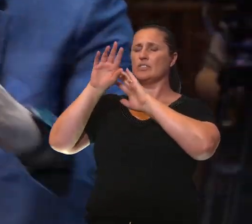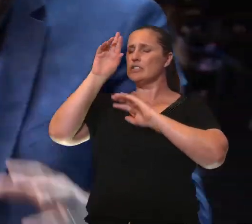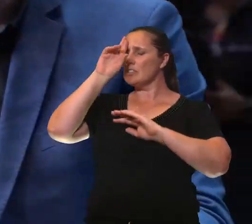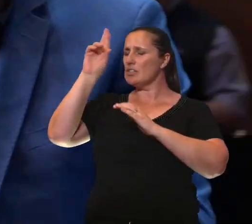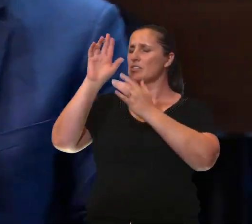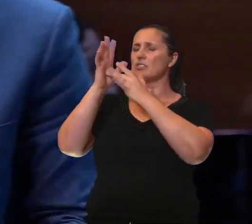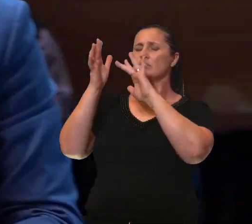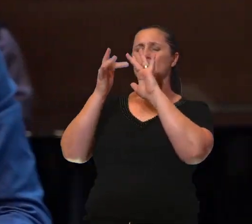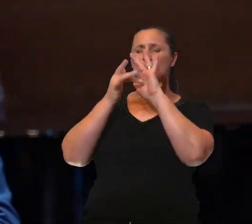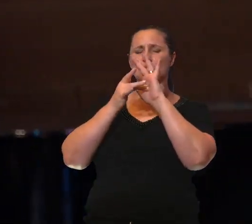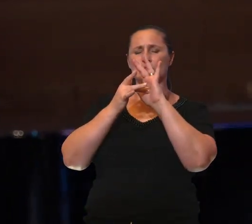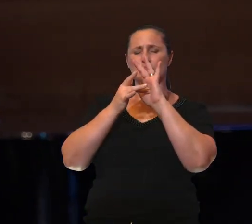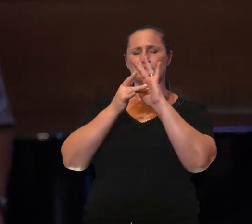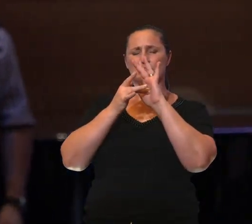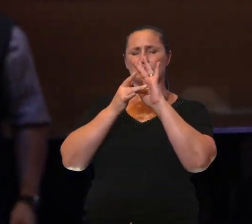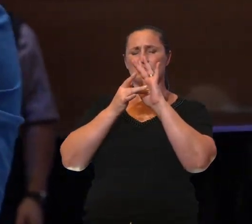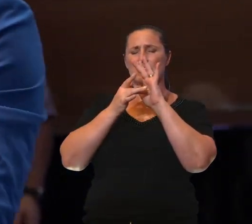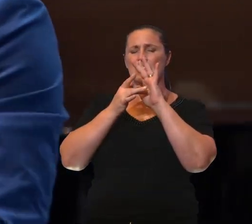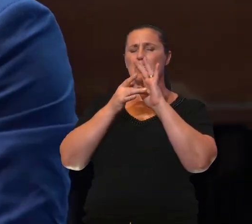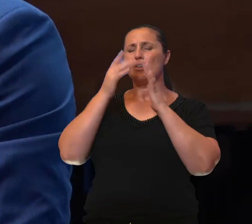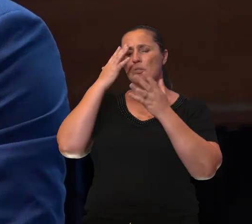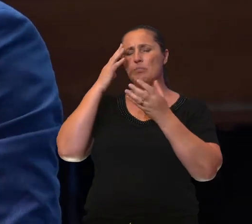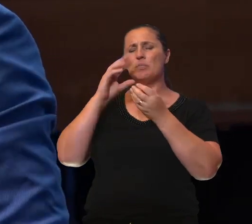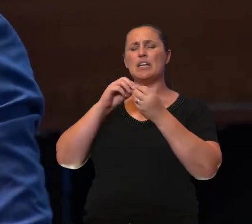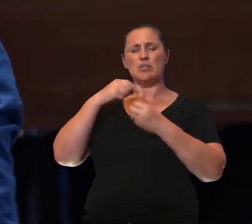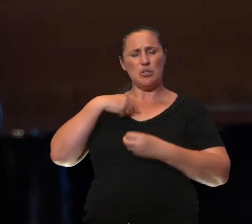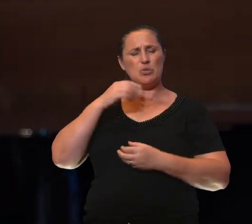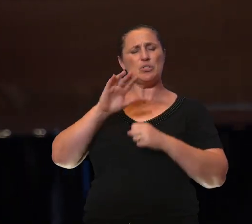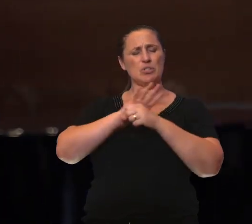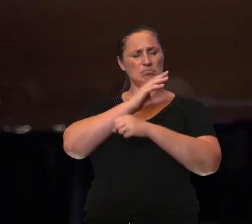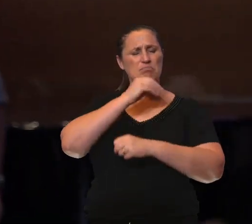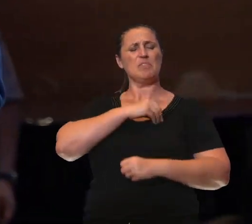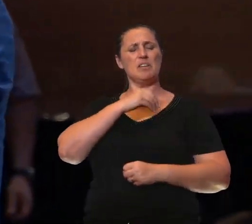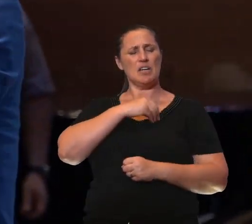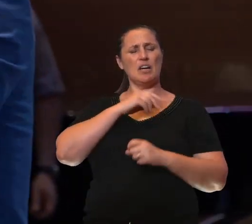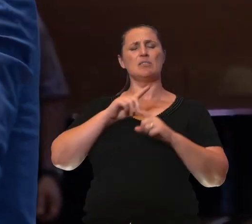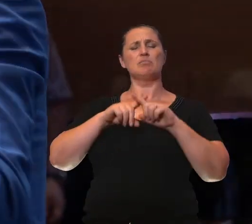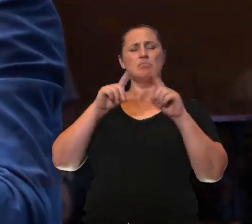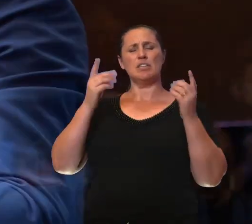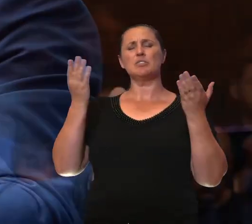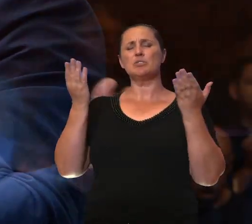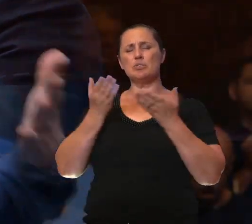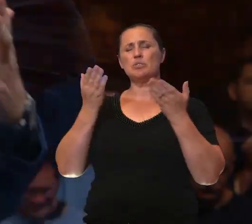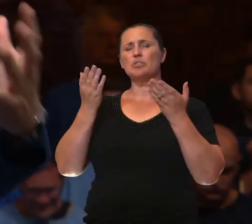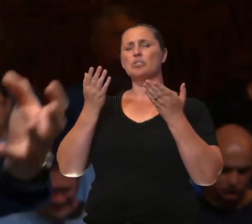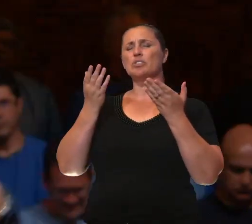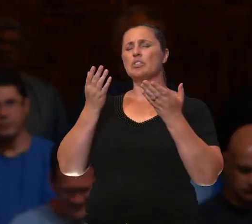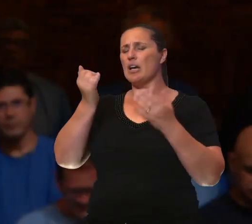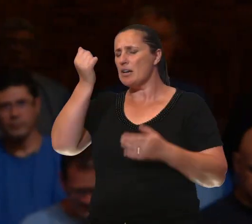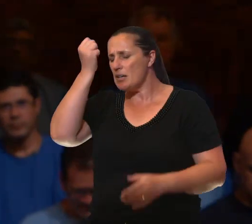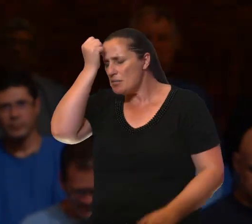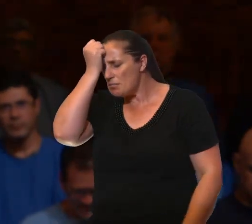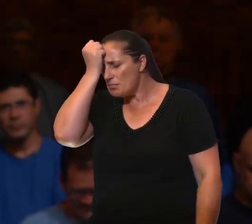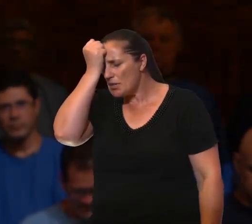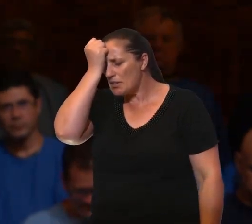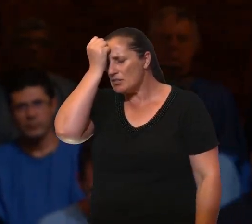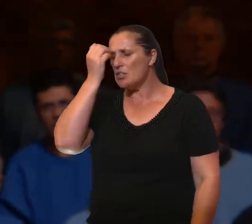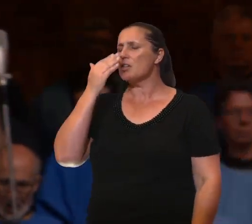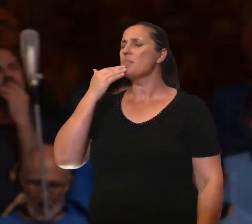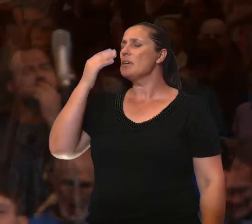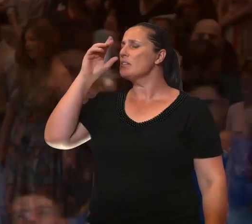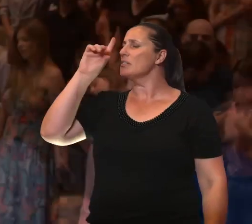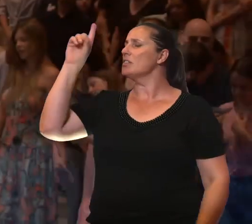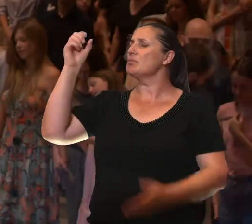Senhor Jesus, eu entendo que sou pecador, mas hoje eu me arrependo. Eu peço a